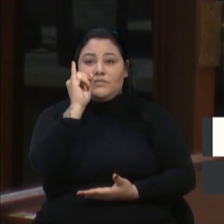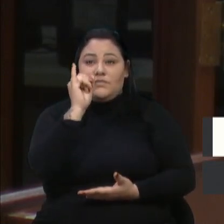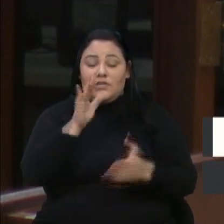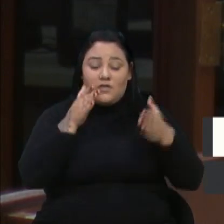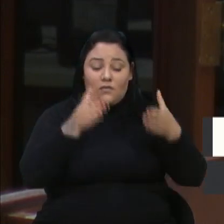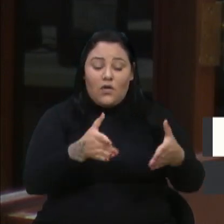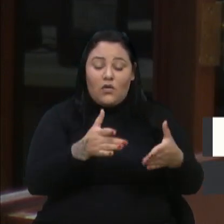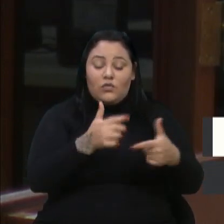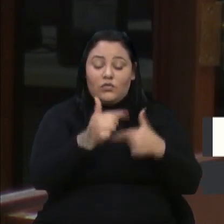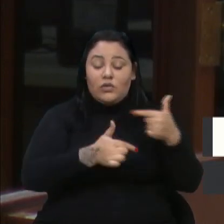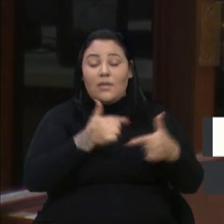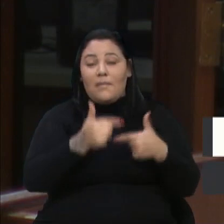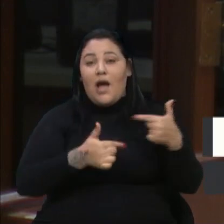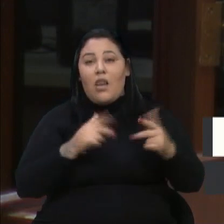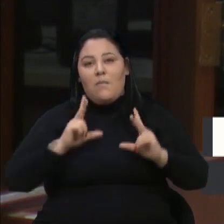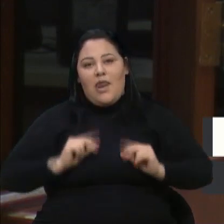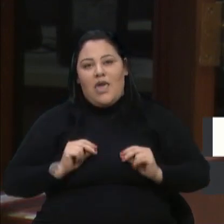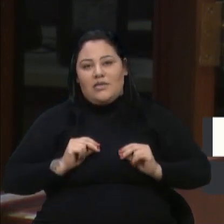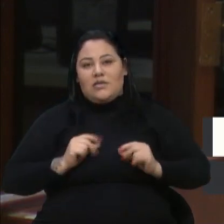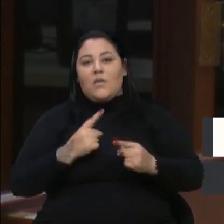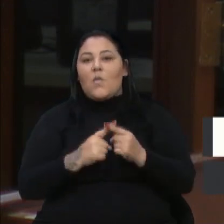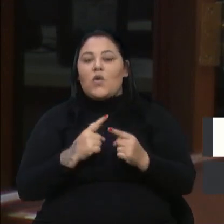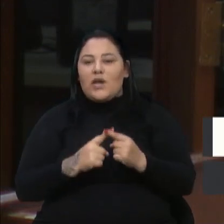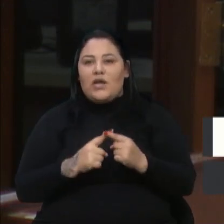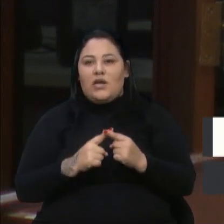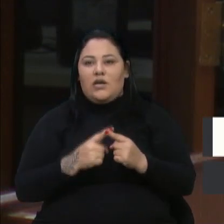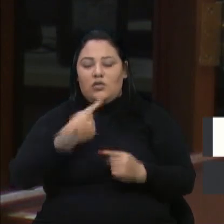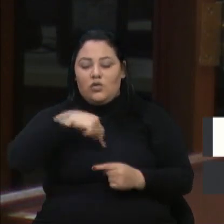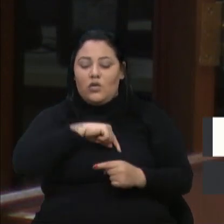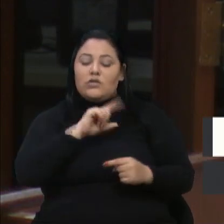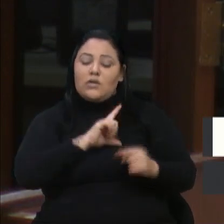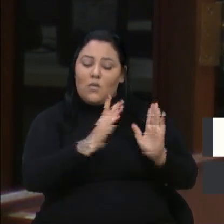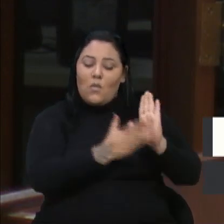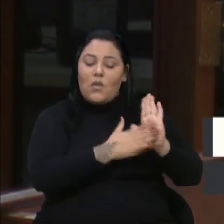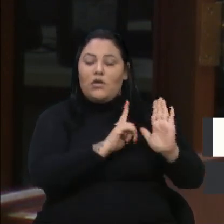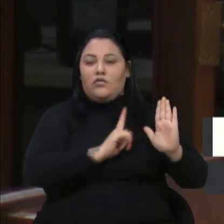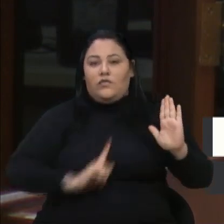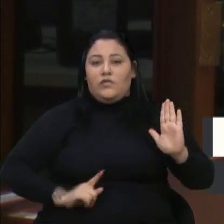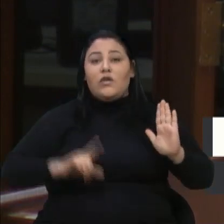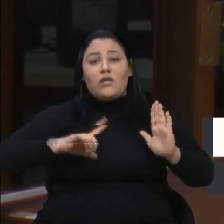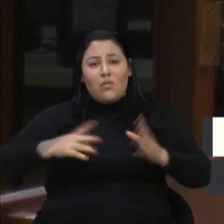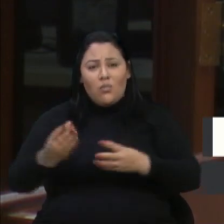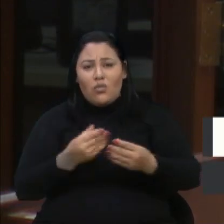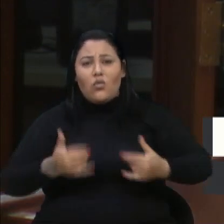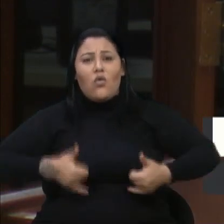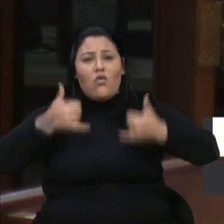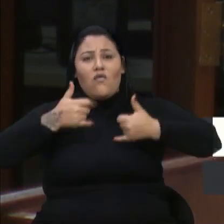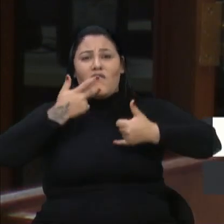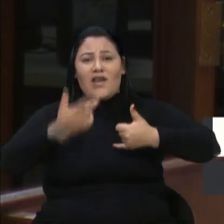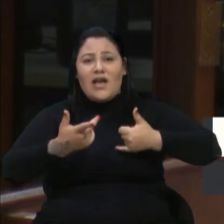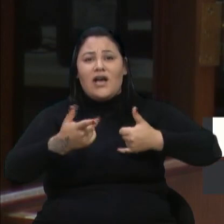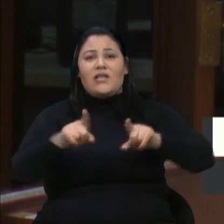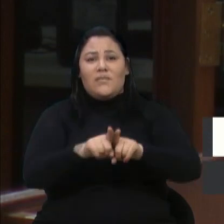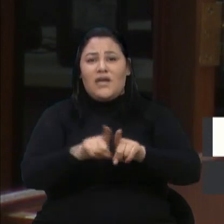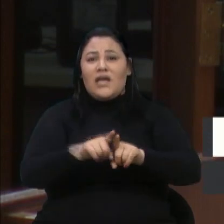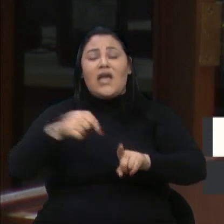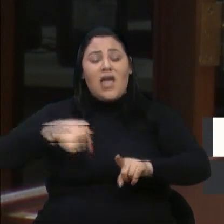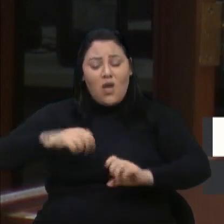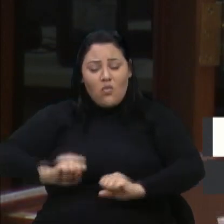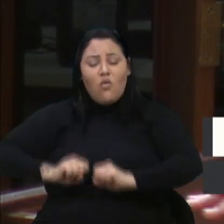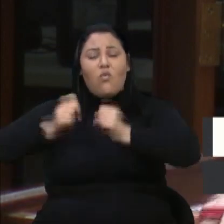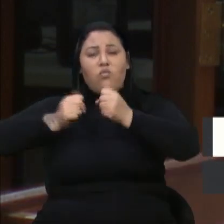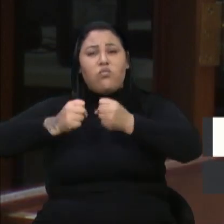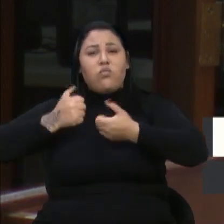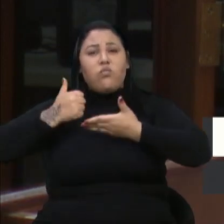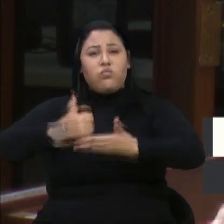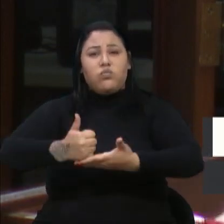projeto merece. Porque nós temos no nosso plano de governo, e eu tenho muito orgulho em falar que fui uma das defensoras, né,